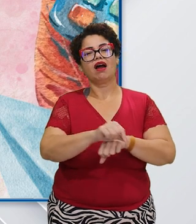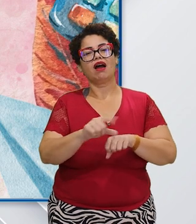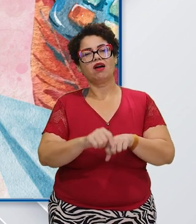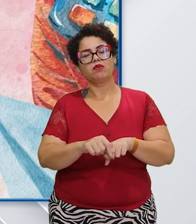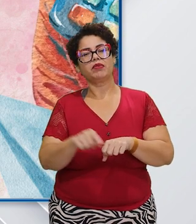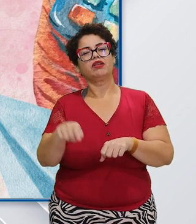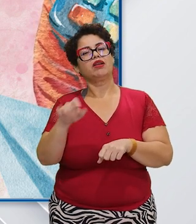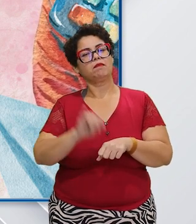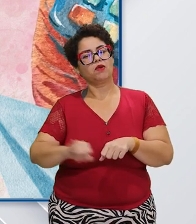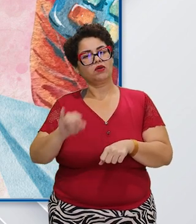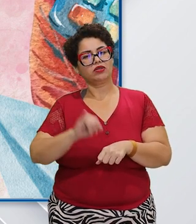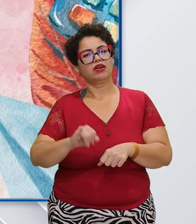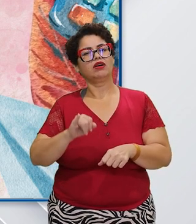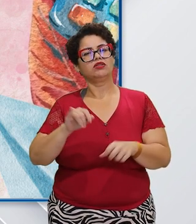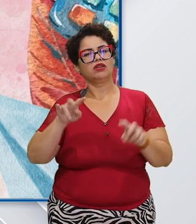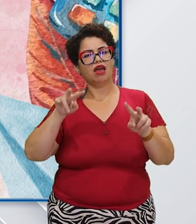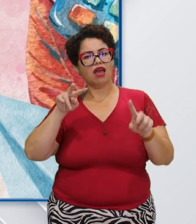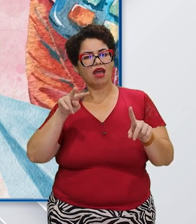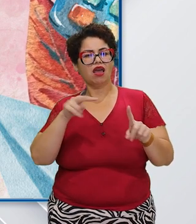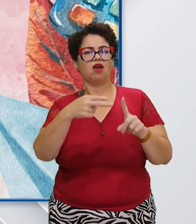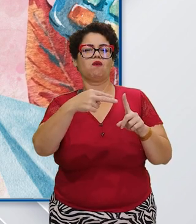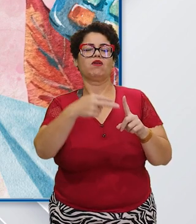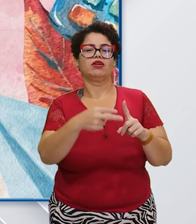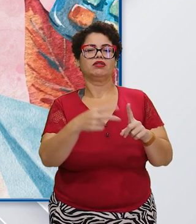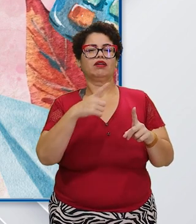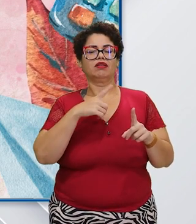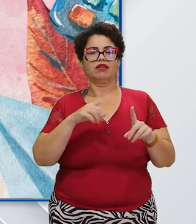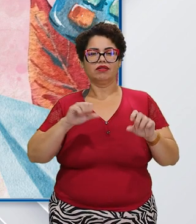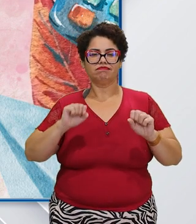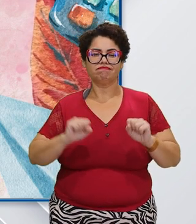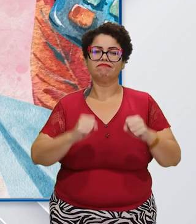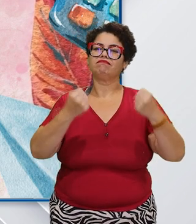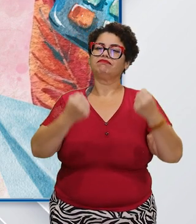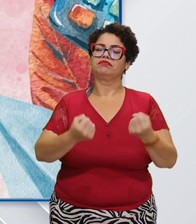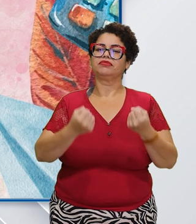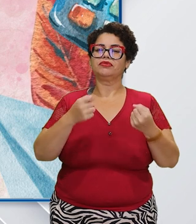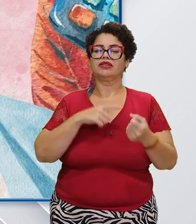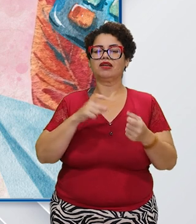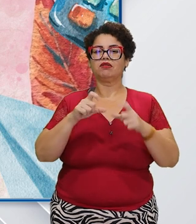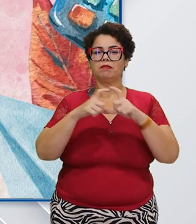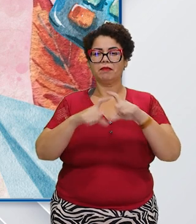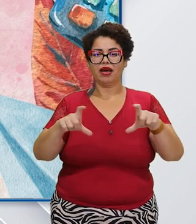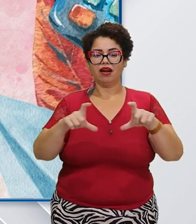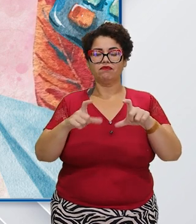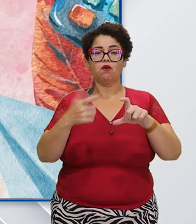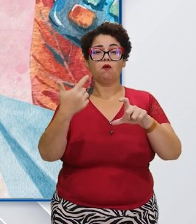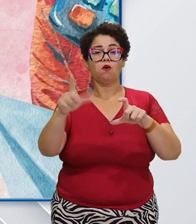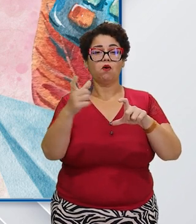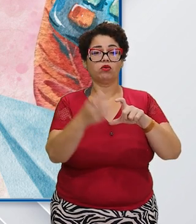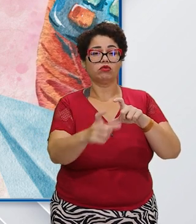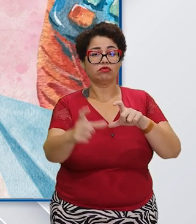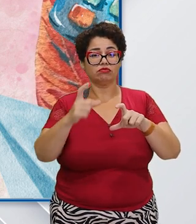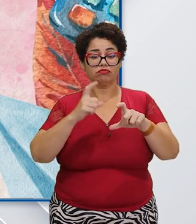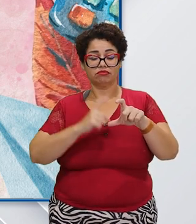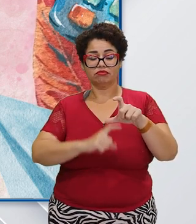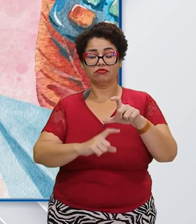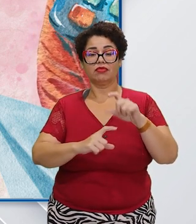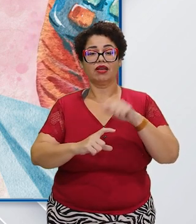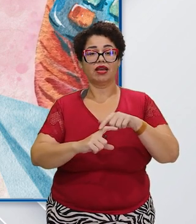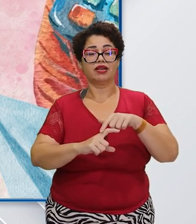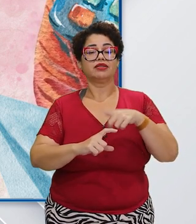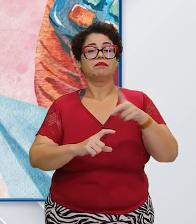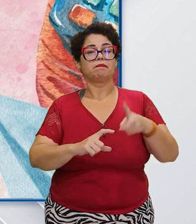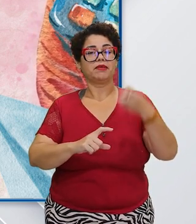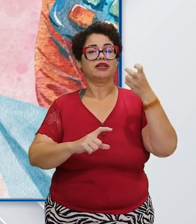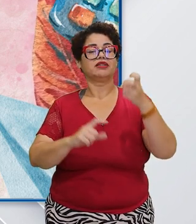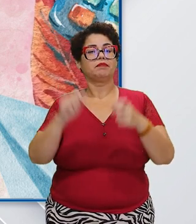contraargumento é importante reconhecer e abordar os pontos de vista opostos em um parágrafo separado Isso